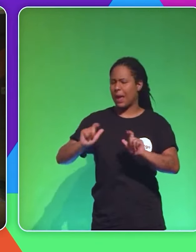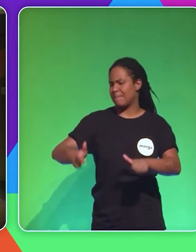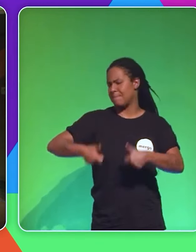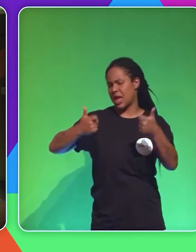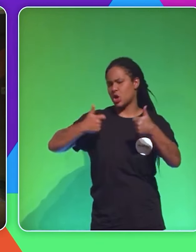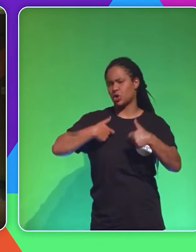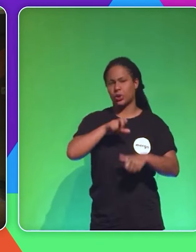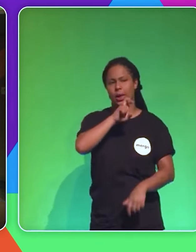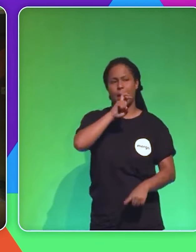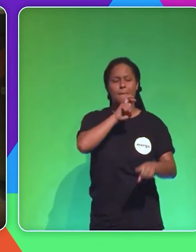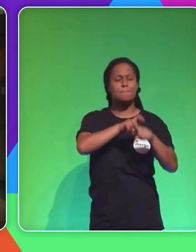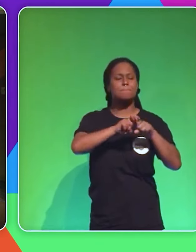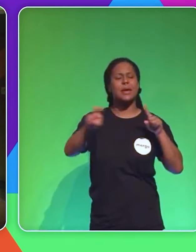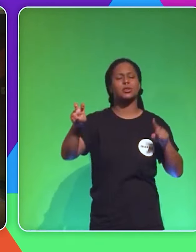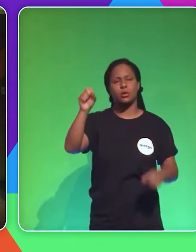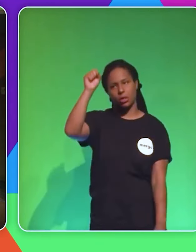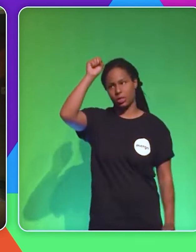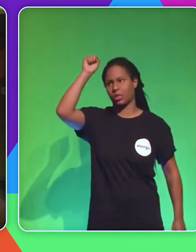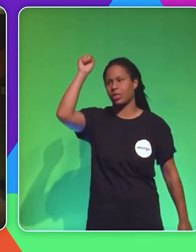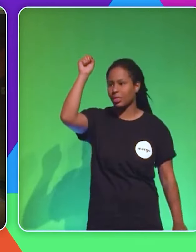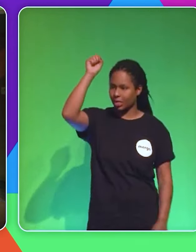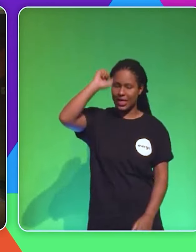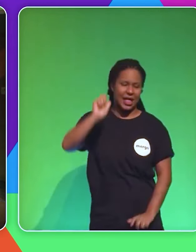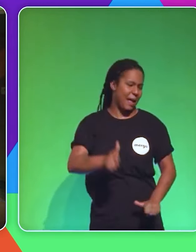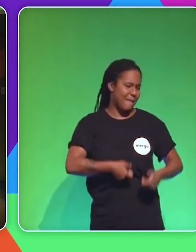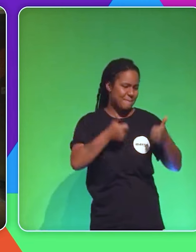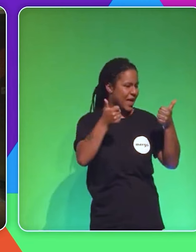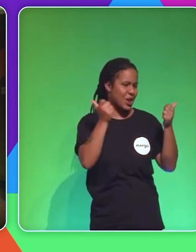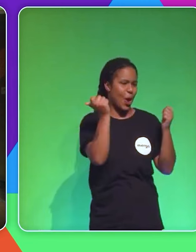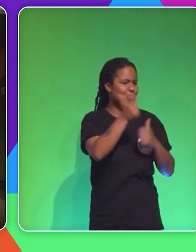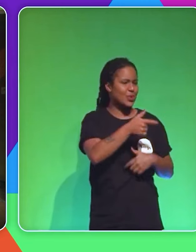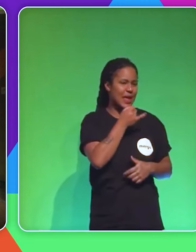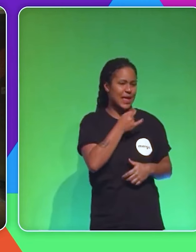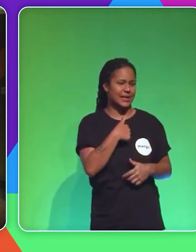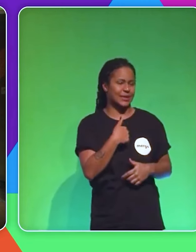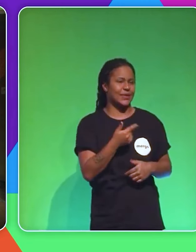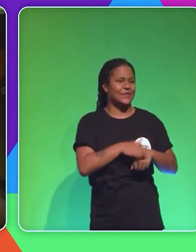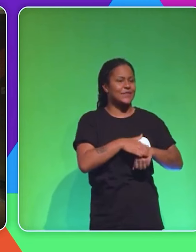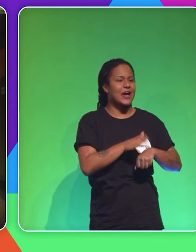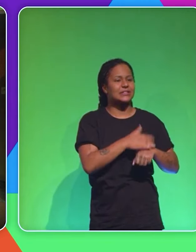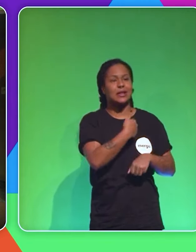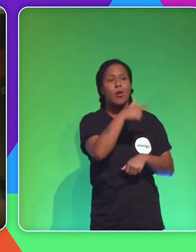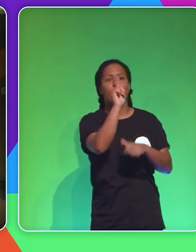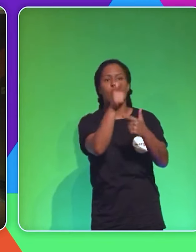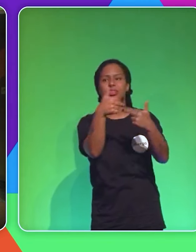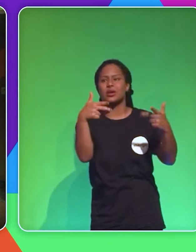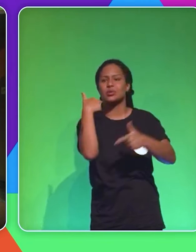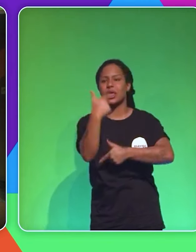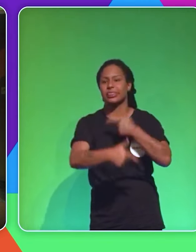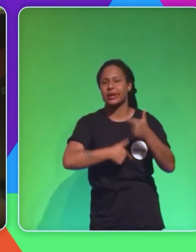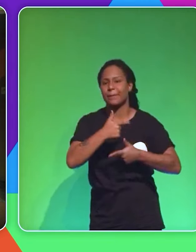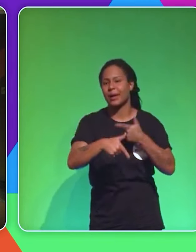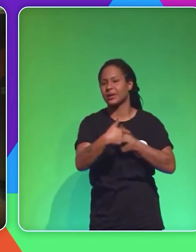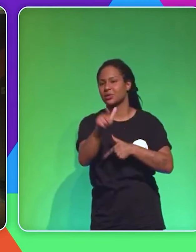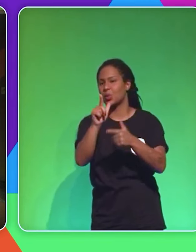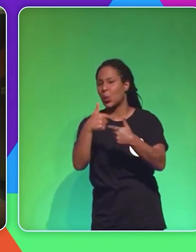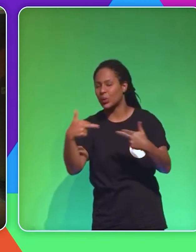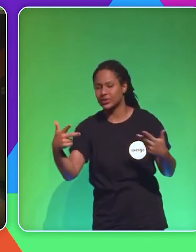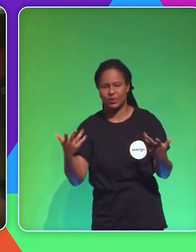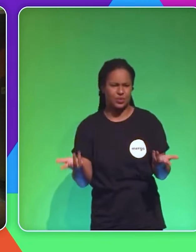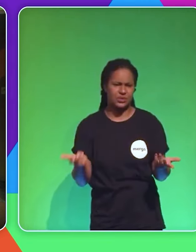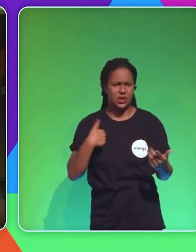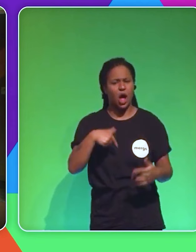que eu pegar metrô que é muito melhor do que eu fazer e de eu fazer outra coisa Tá trabalhando com outra coisa